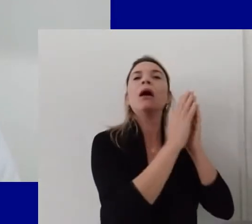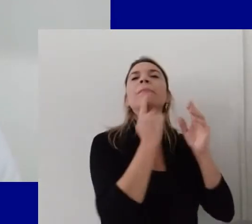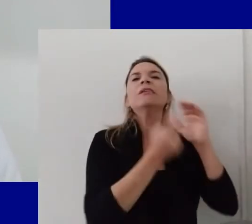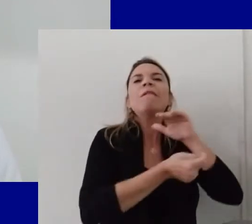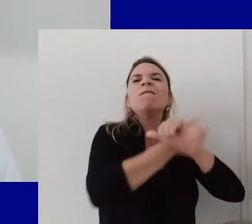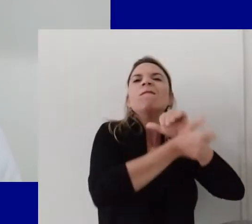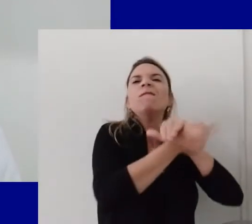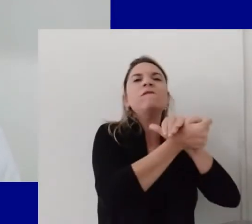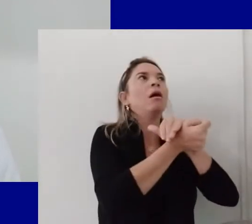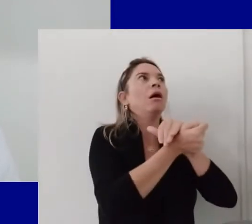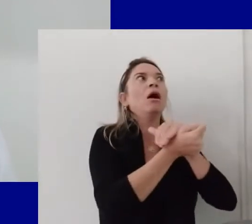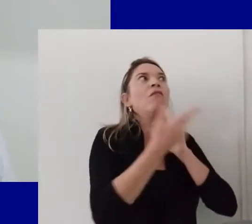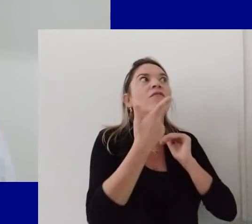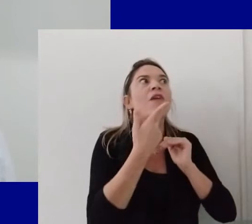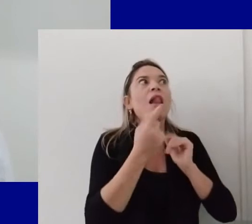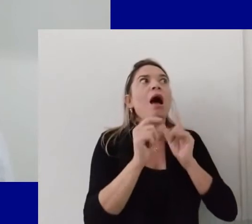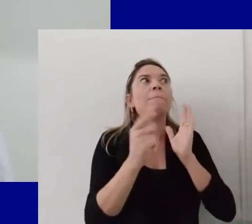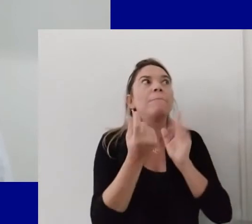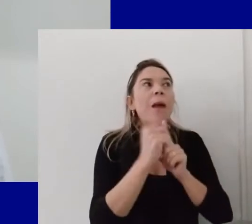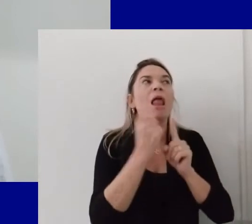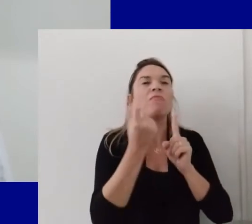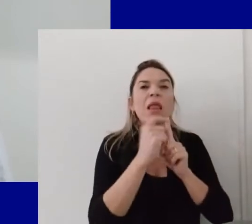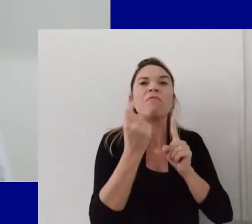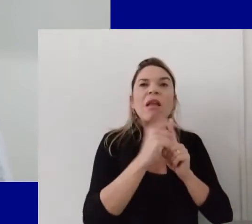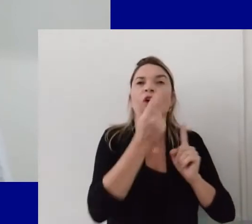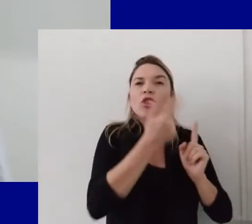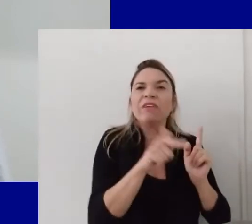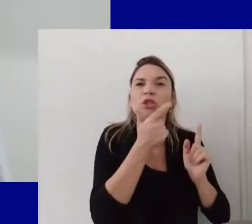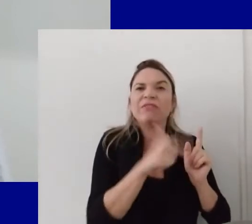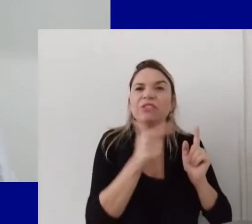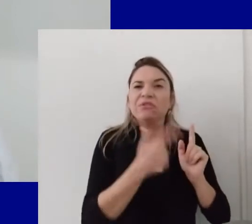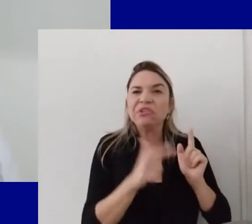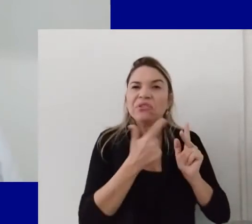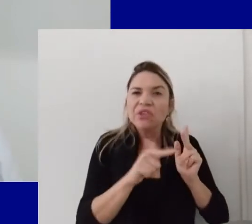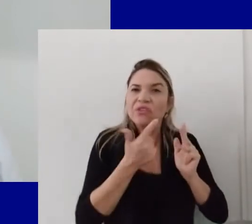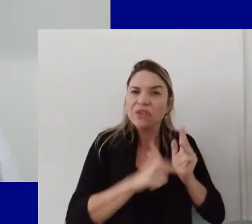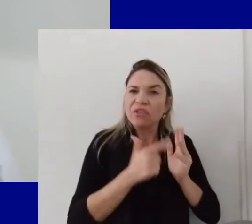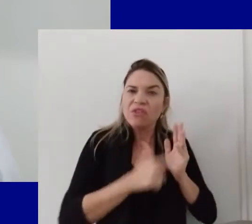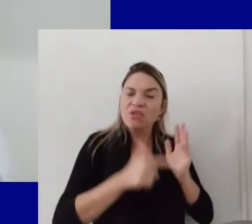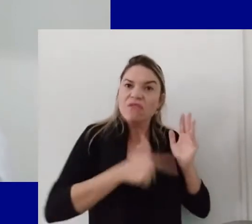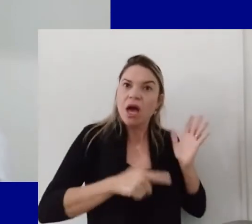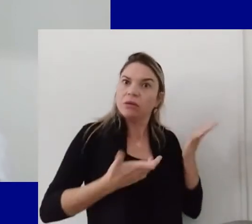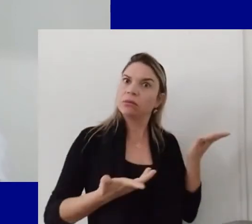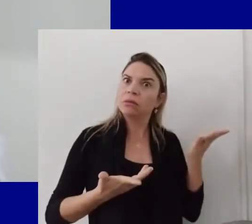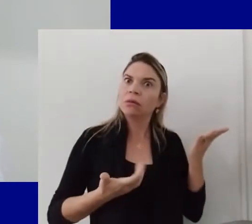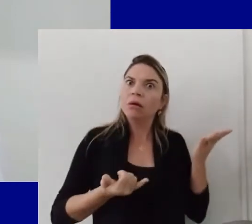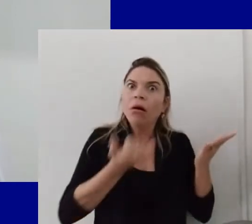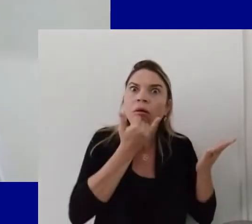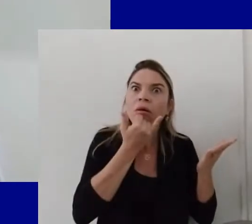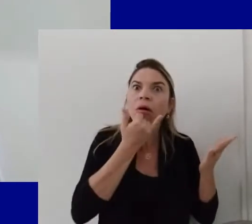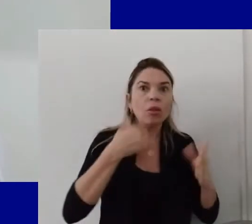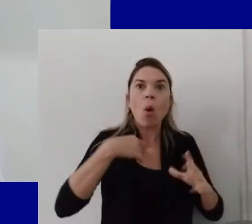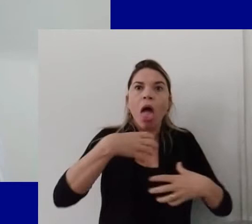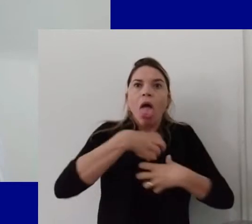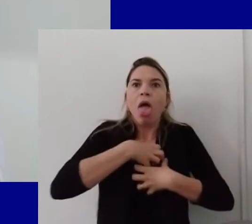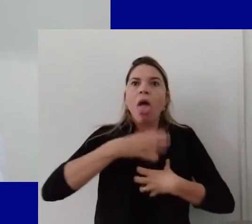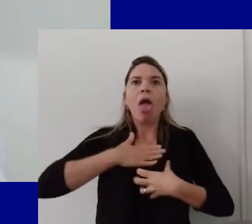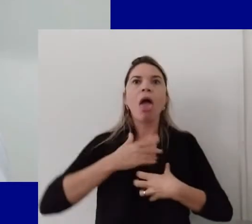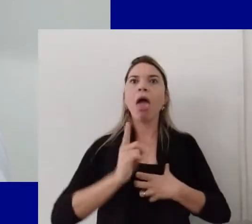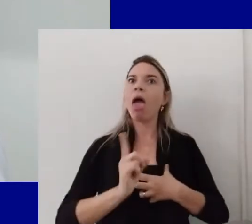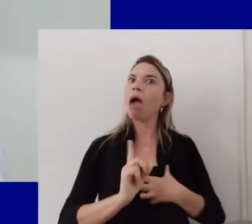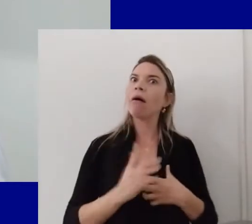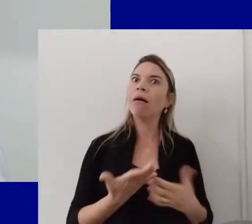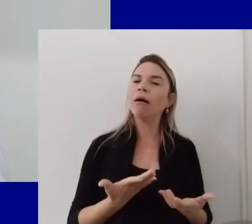instigado e, por outro lado, quem adora precisasse merecer a atenção